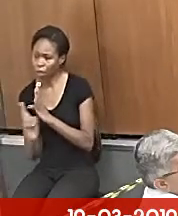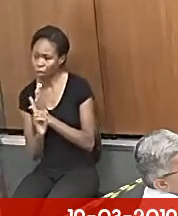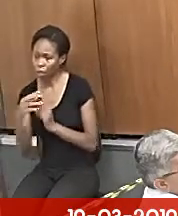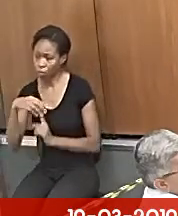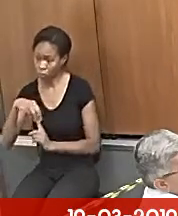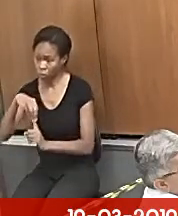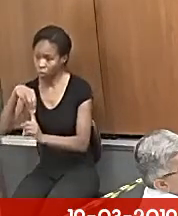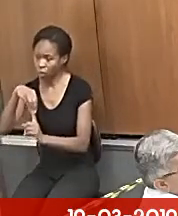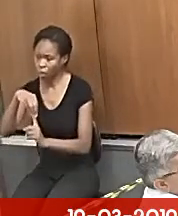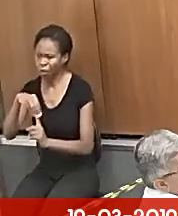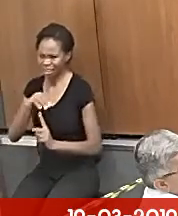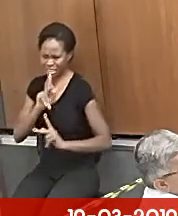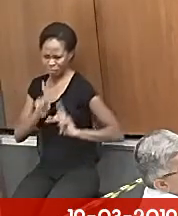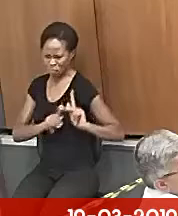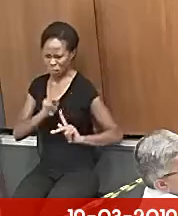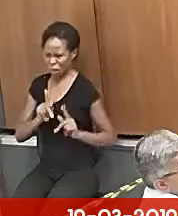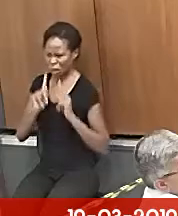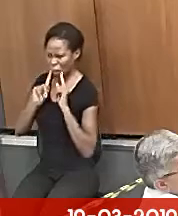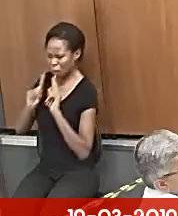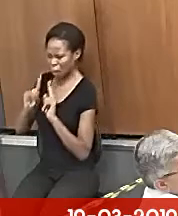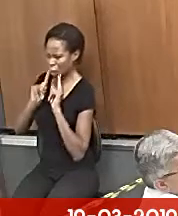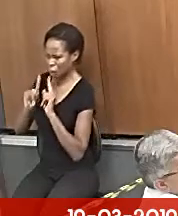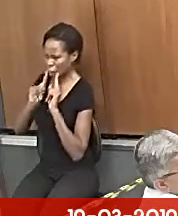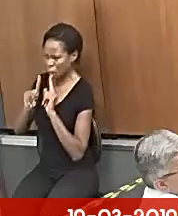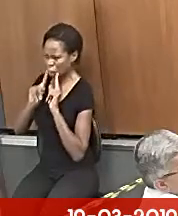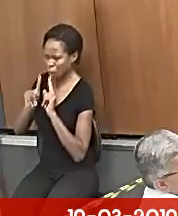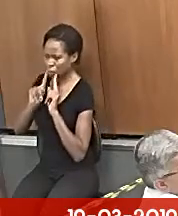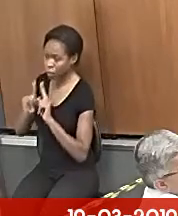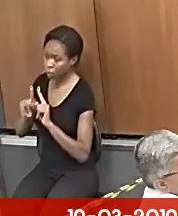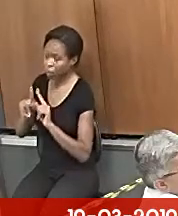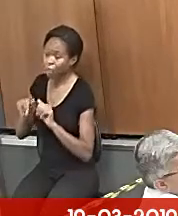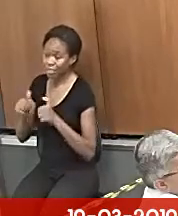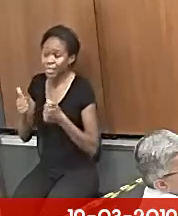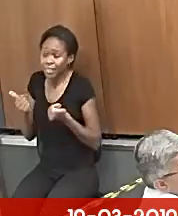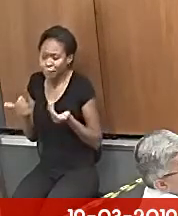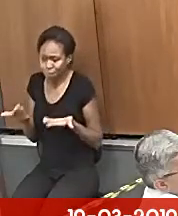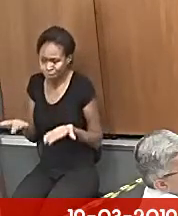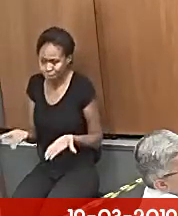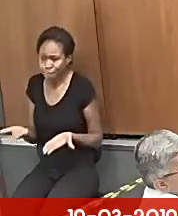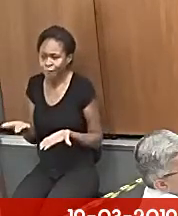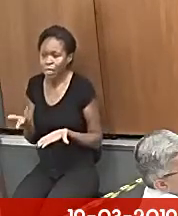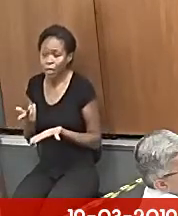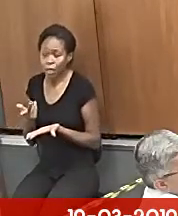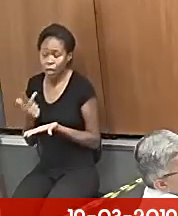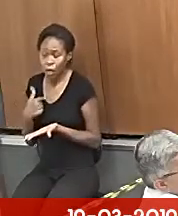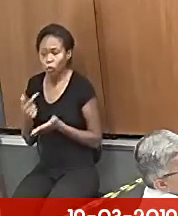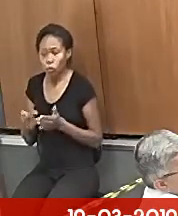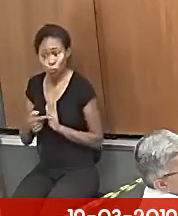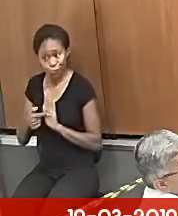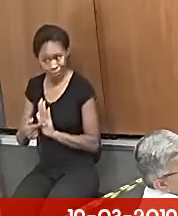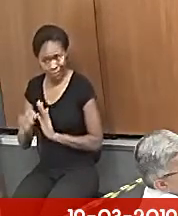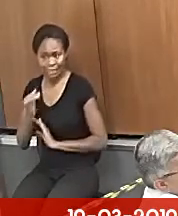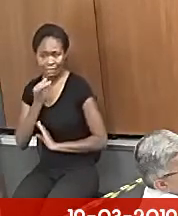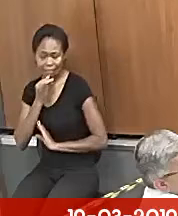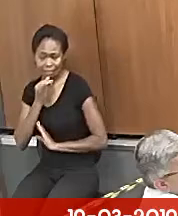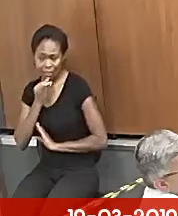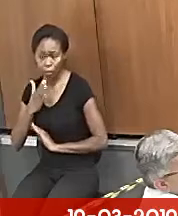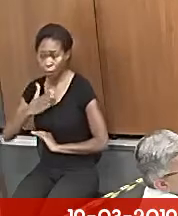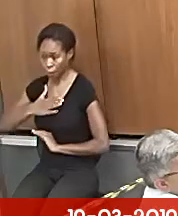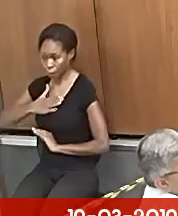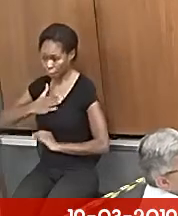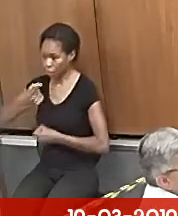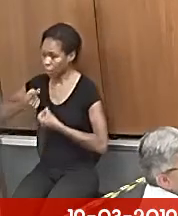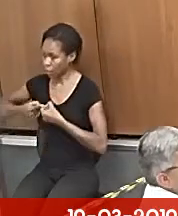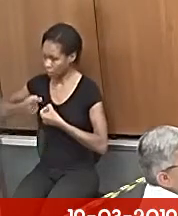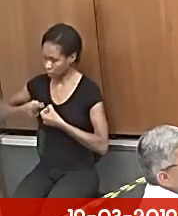reclamar começam logo a protestar e assim é tu trazer um exemplo a minha cidade como